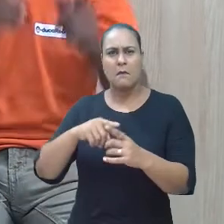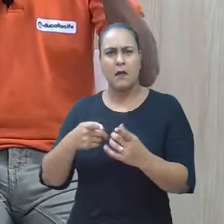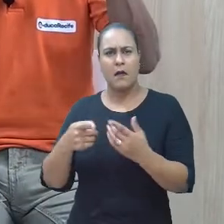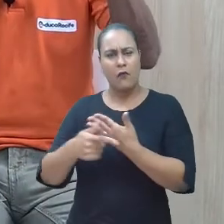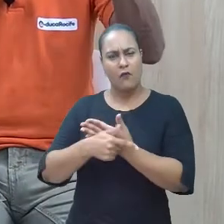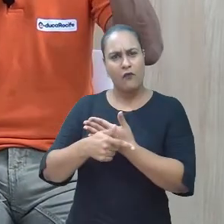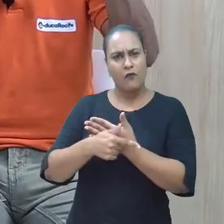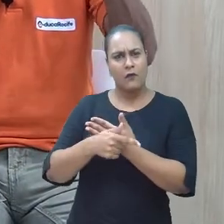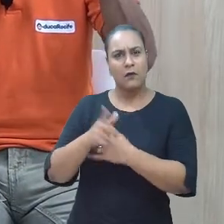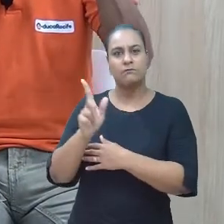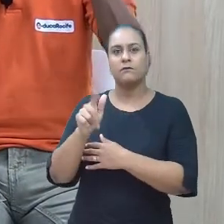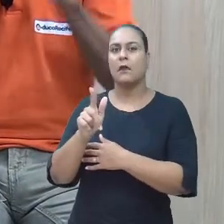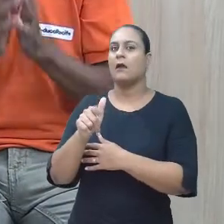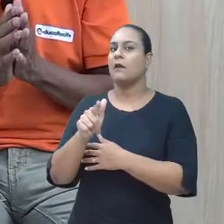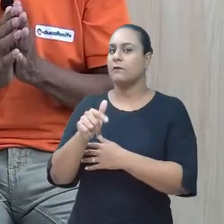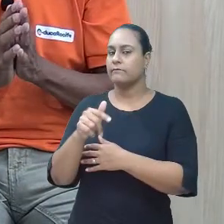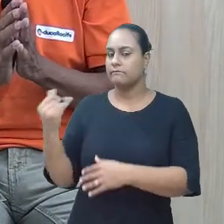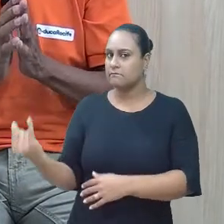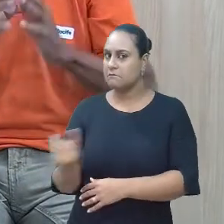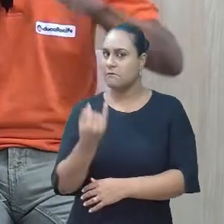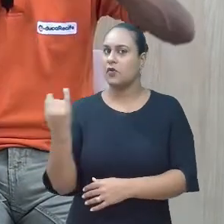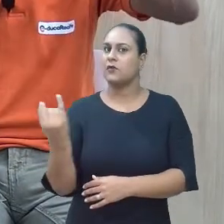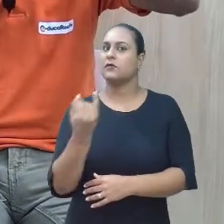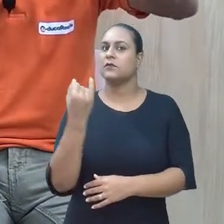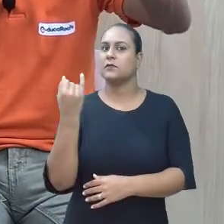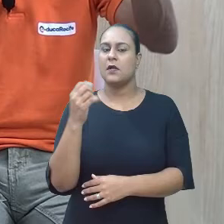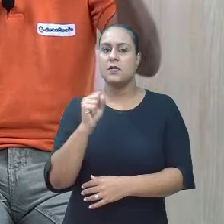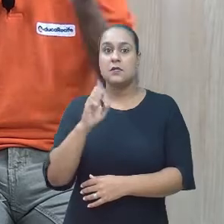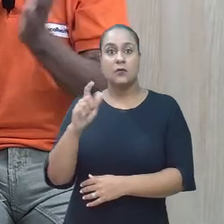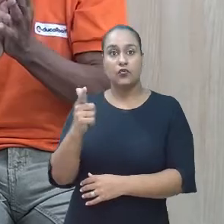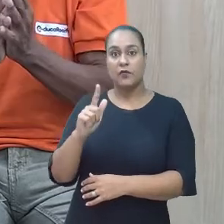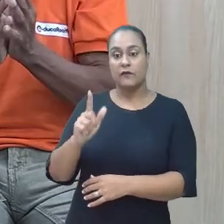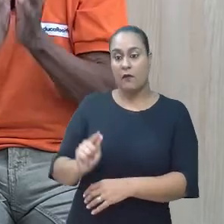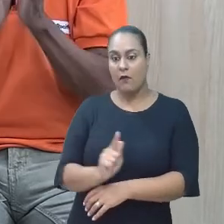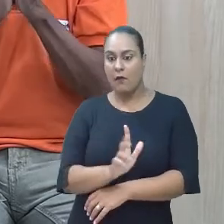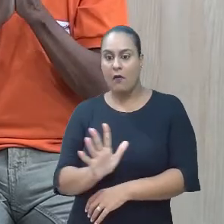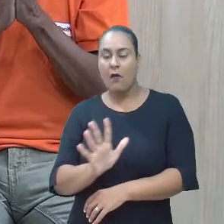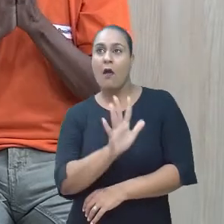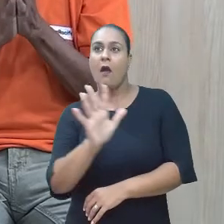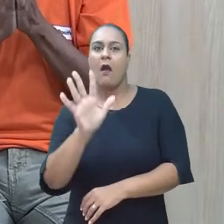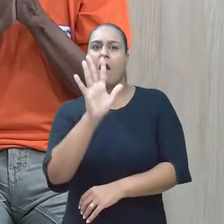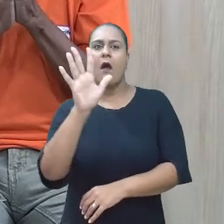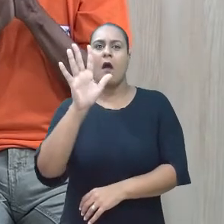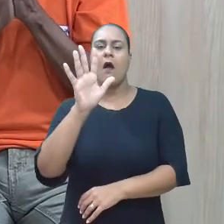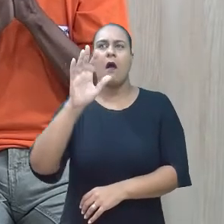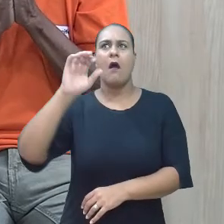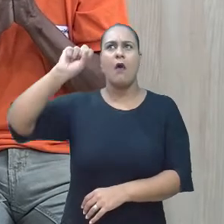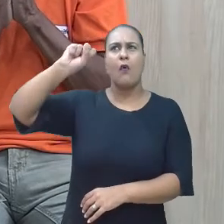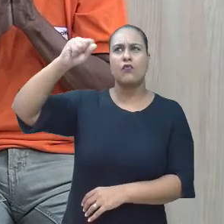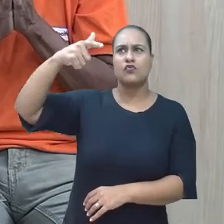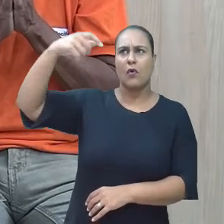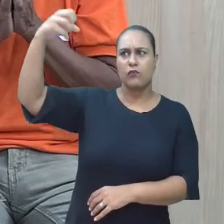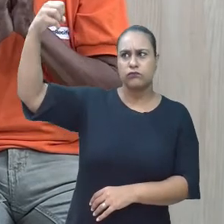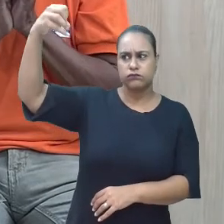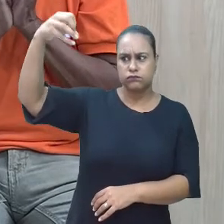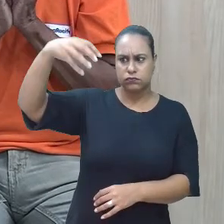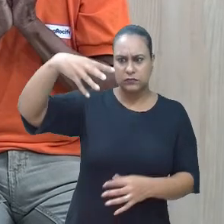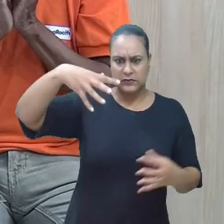função fundamental, gente. Se não houvesse esses gases, tá? Os raios ultravioletas do